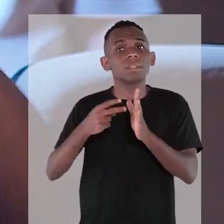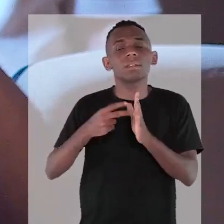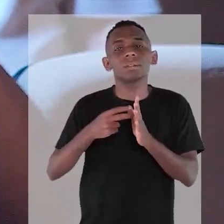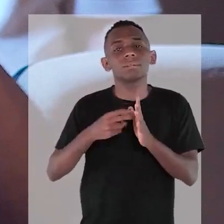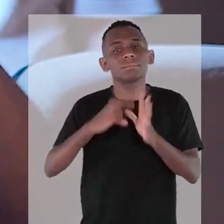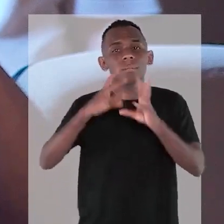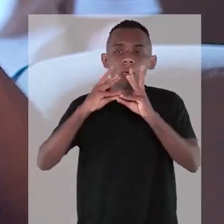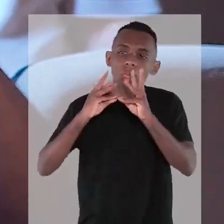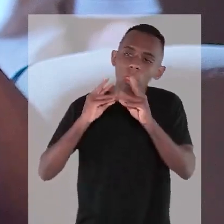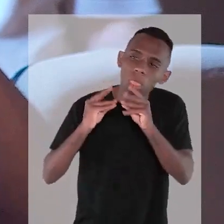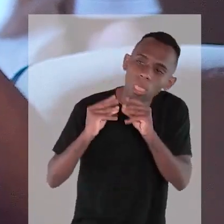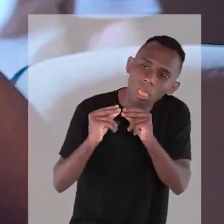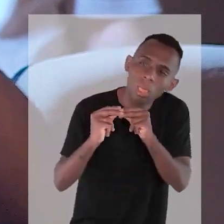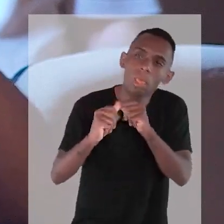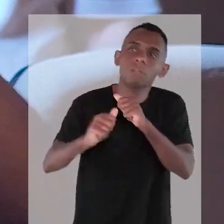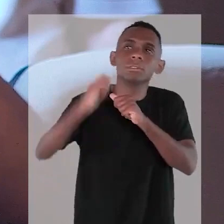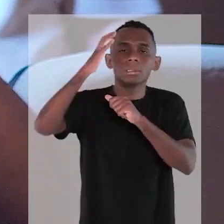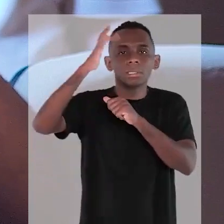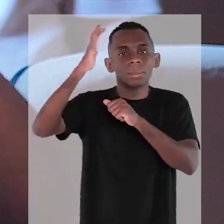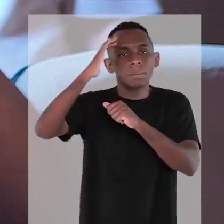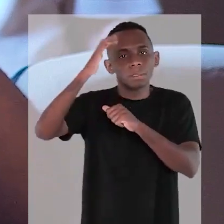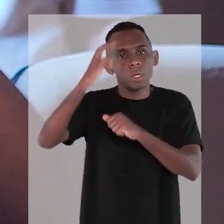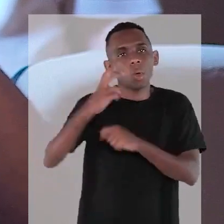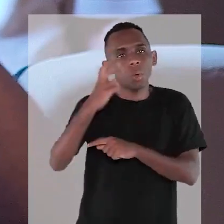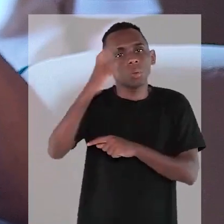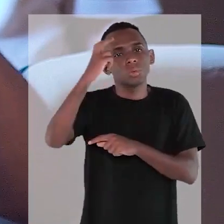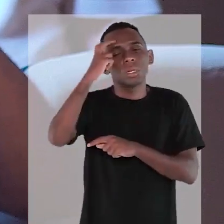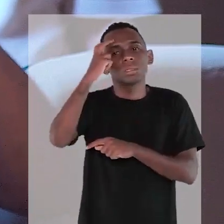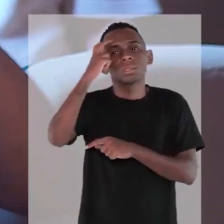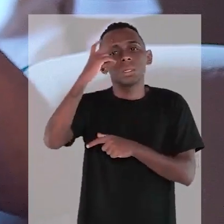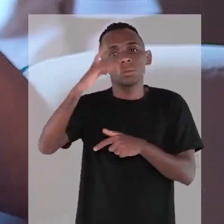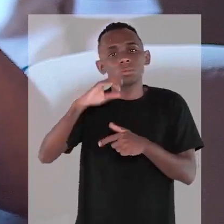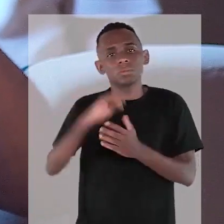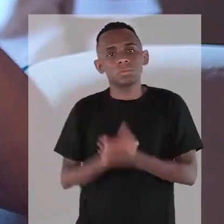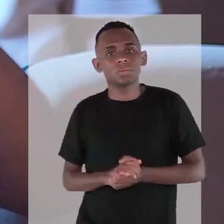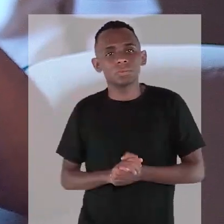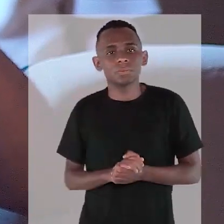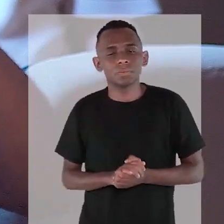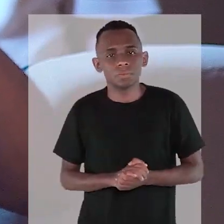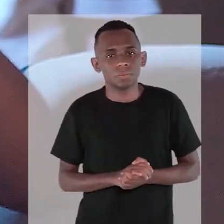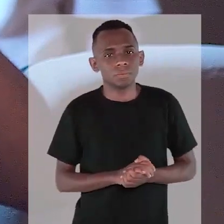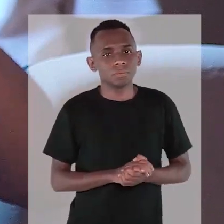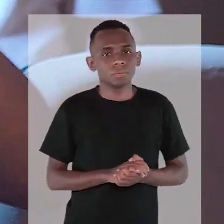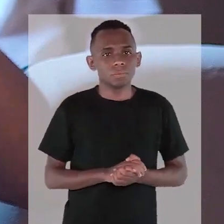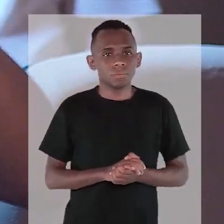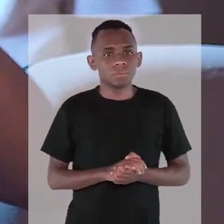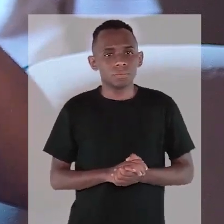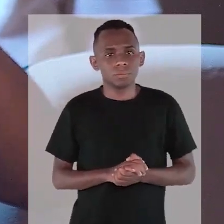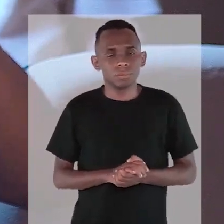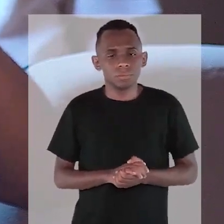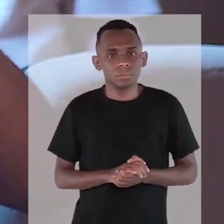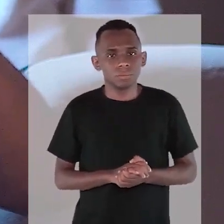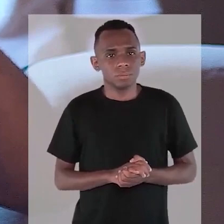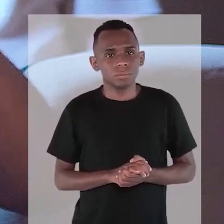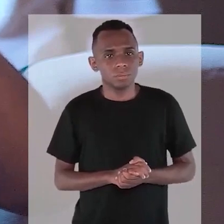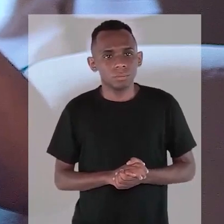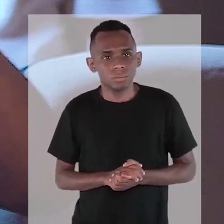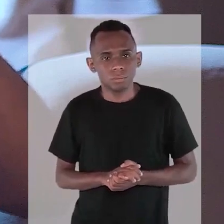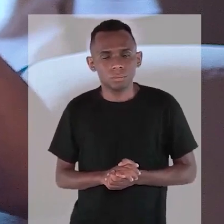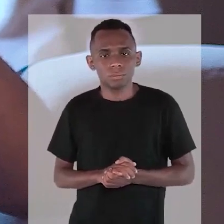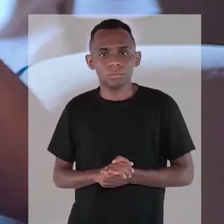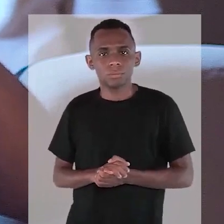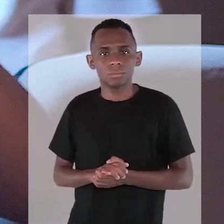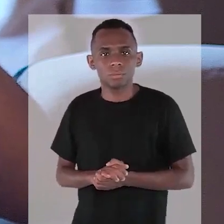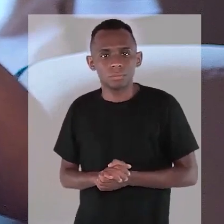nossa imaginação cultural, de matar essa... porque eu estava ouvindo também um livro acho que é Sapiens,